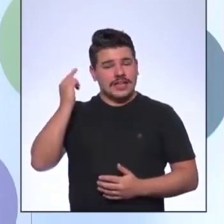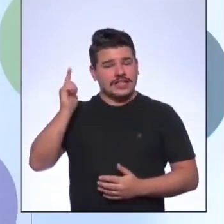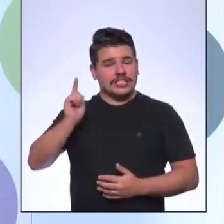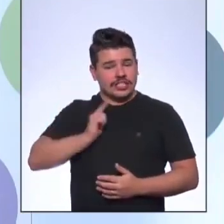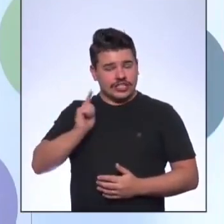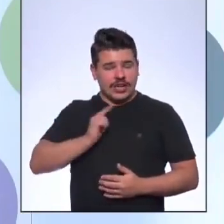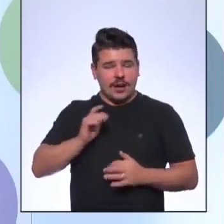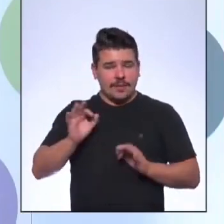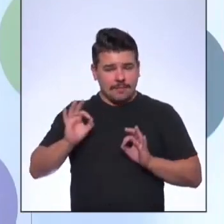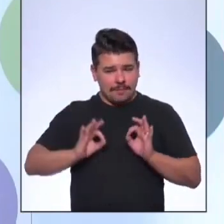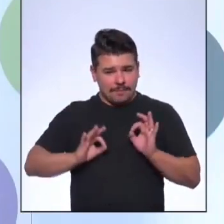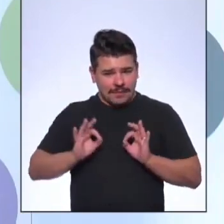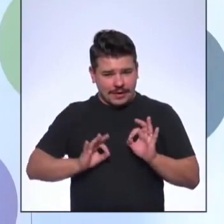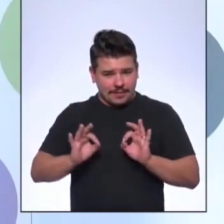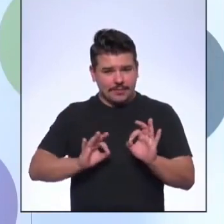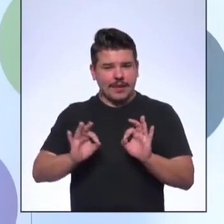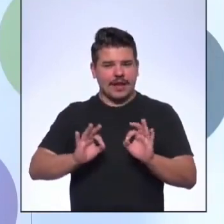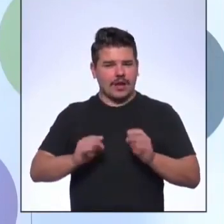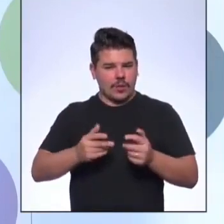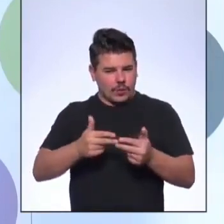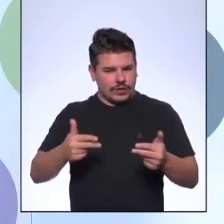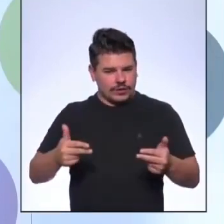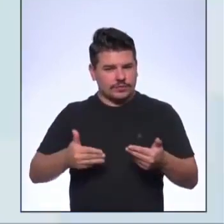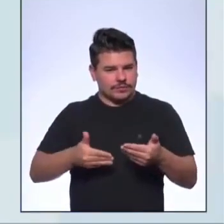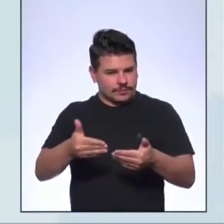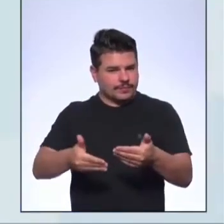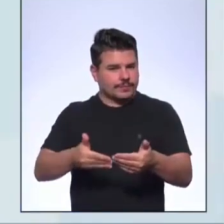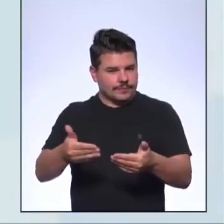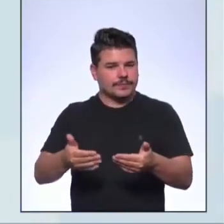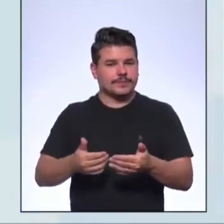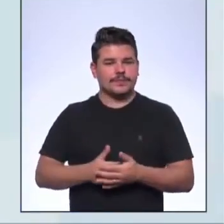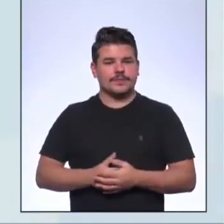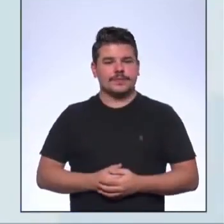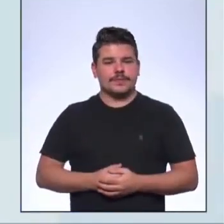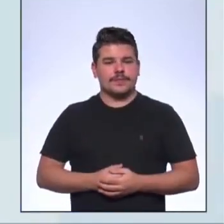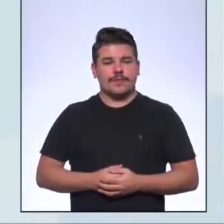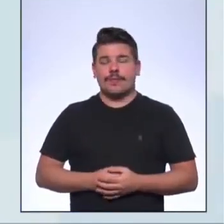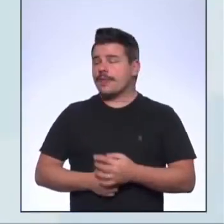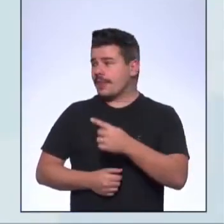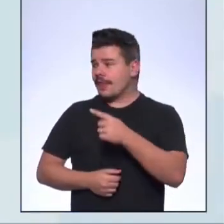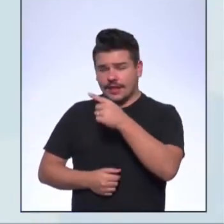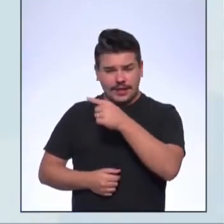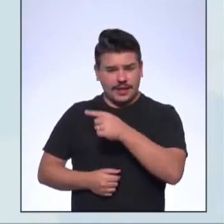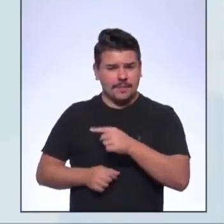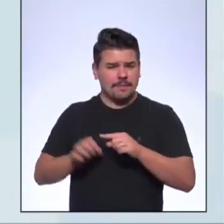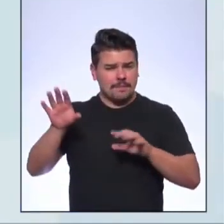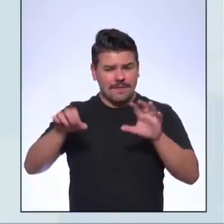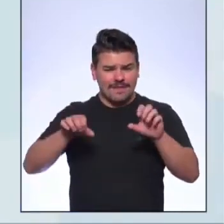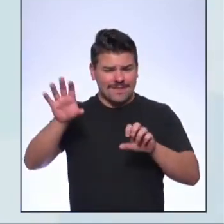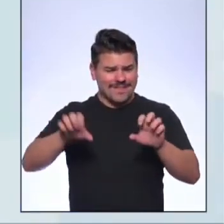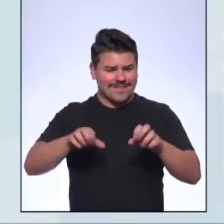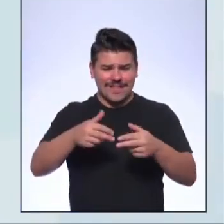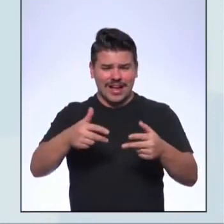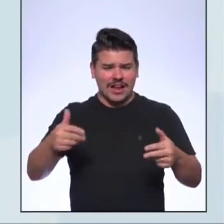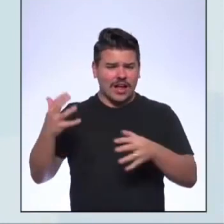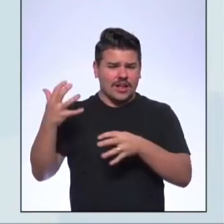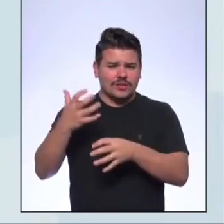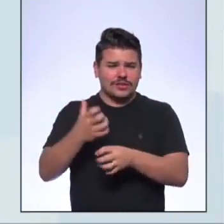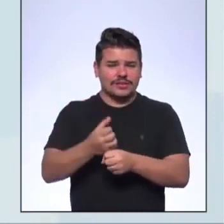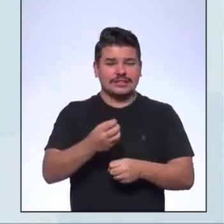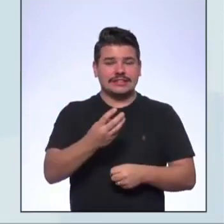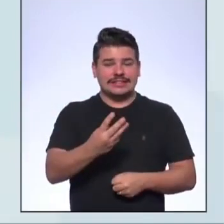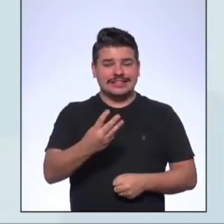aí para o experimento de Mendel, tá? Mendel pegou muitas variedades de ervilhas, aí 34 variedades de